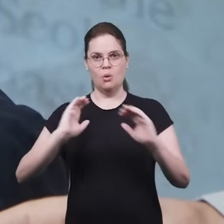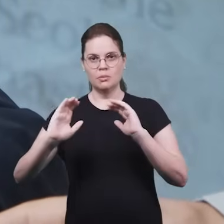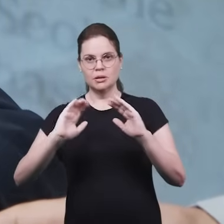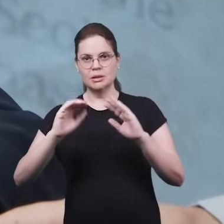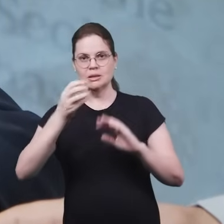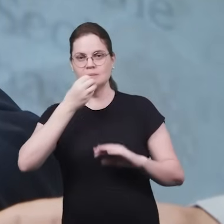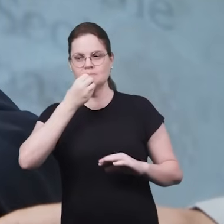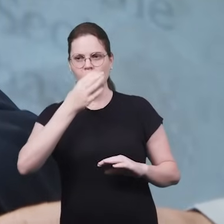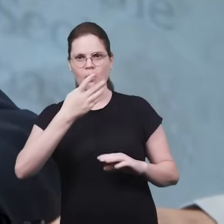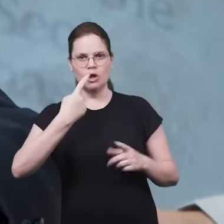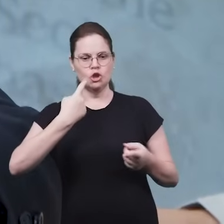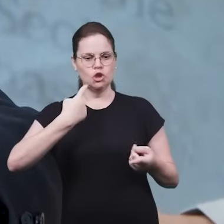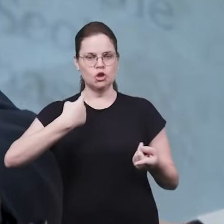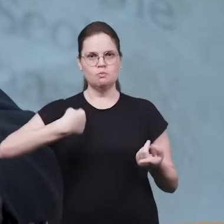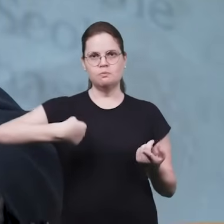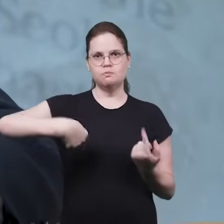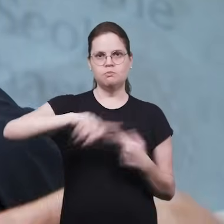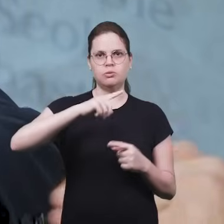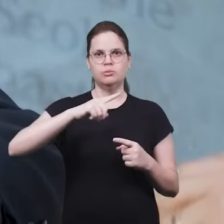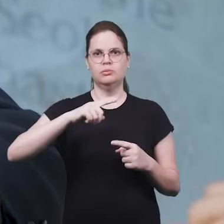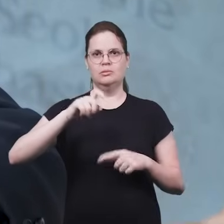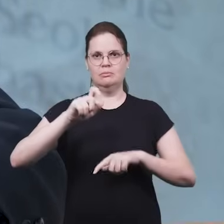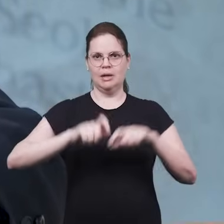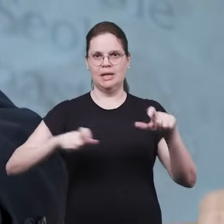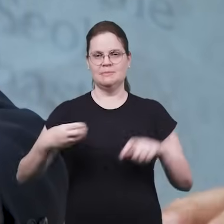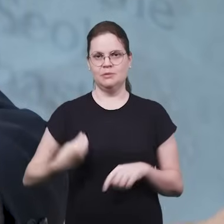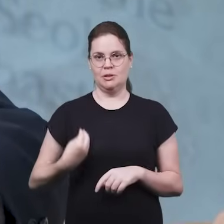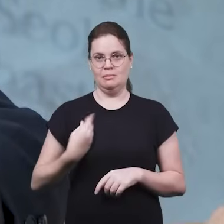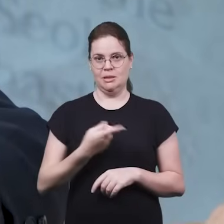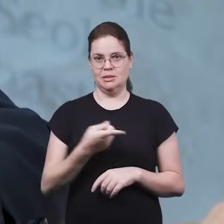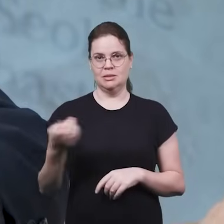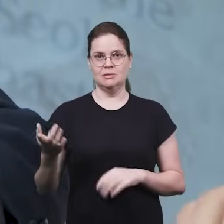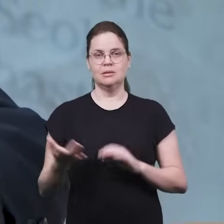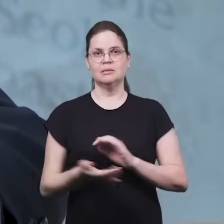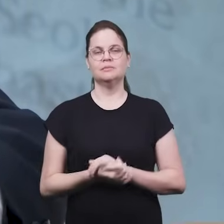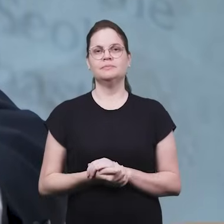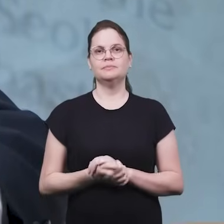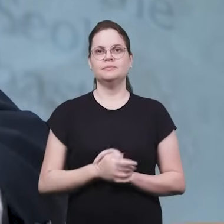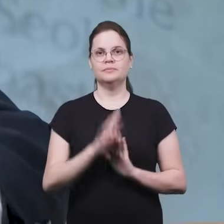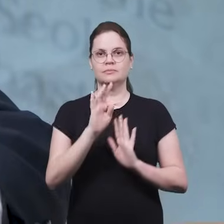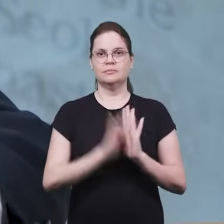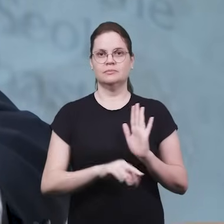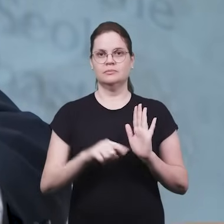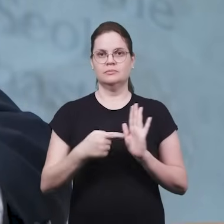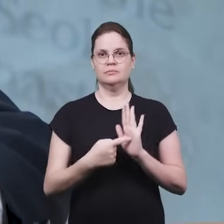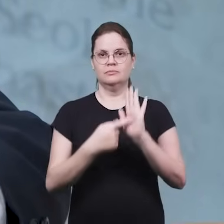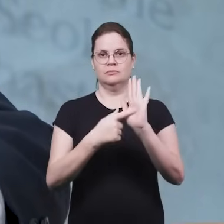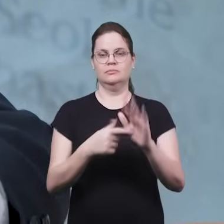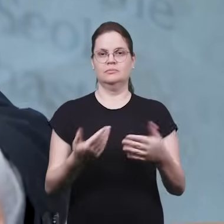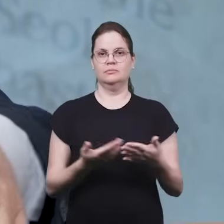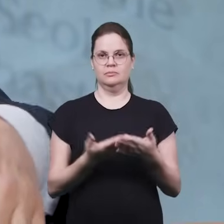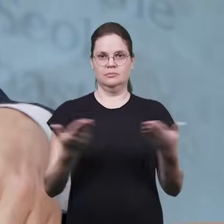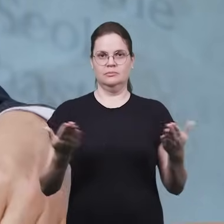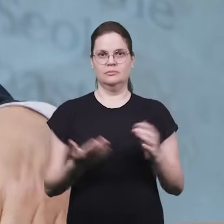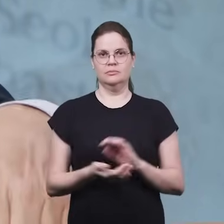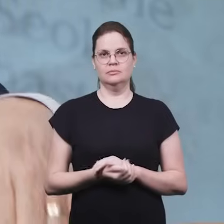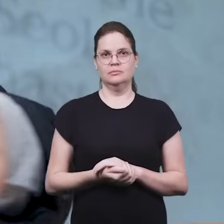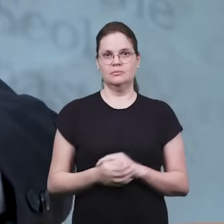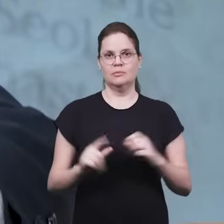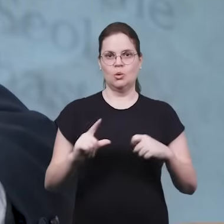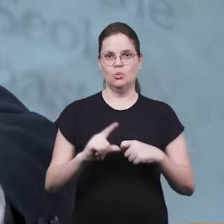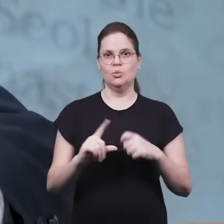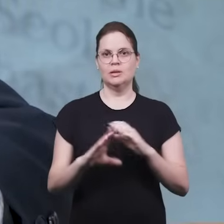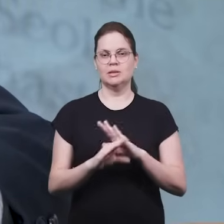com que tudo mude naquelas pessoas que estavam participando ali. E o texto que nós trazemos hoje para todos os que participam do programa é